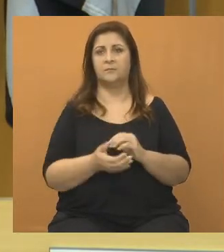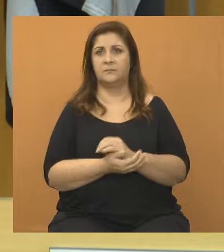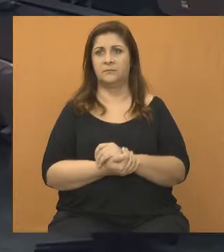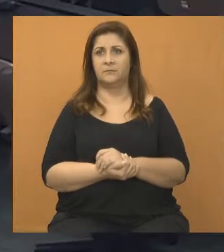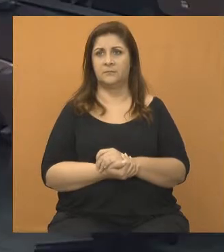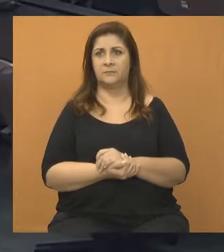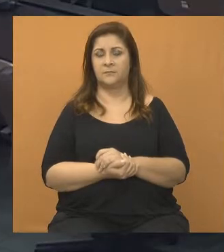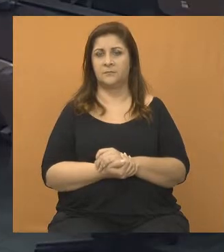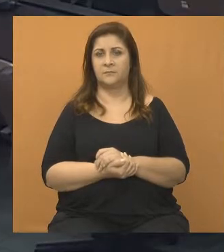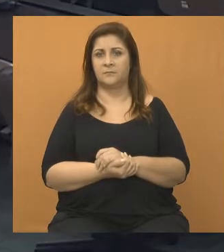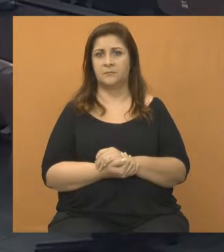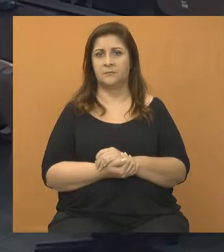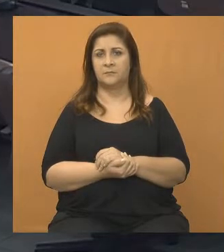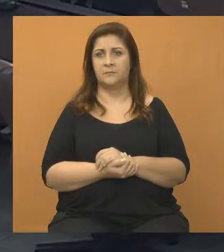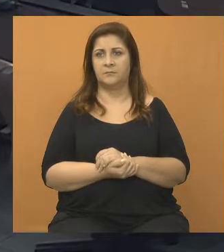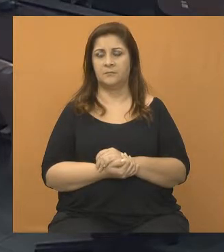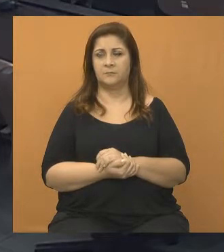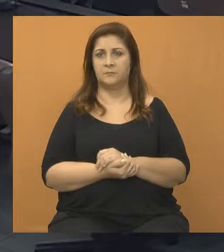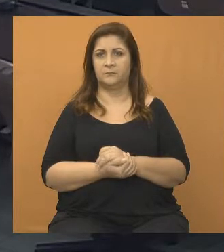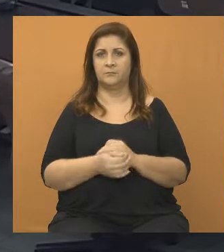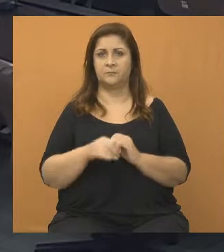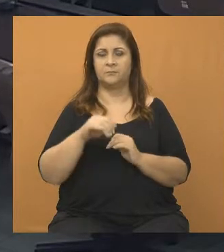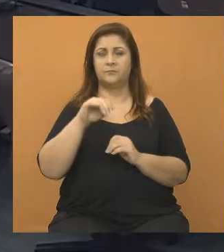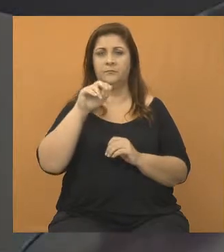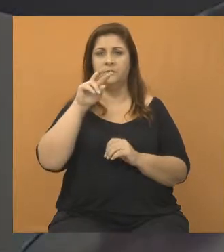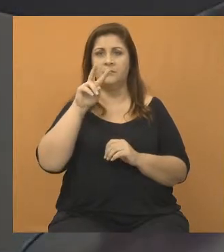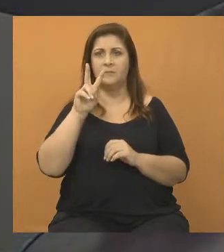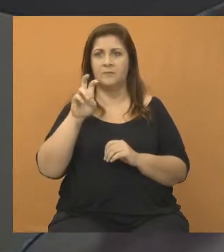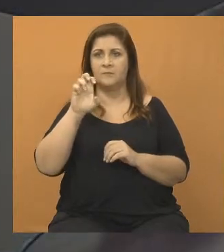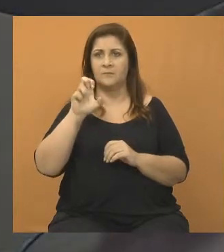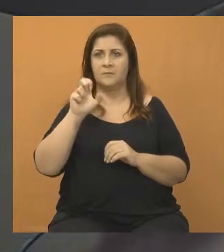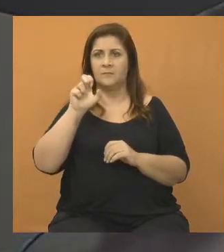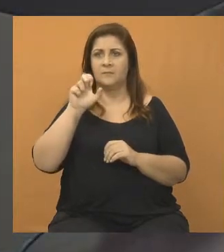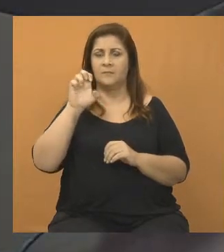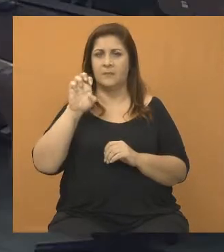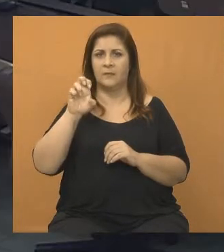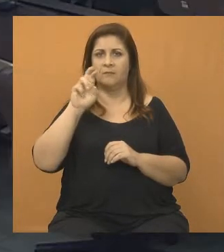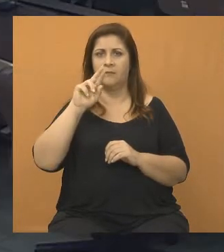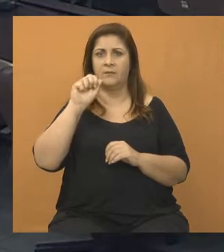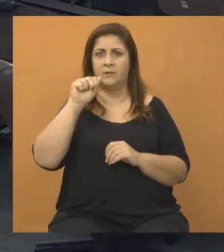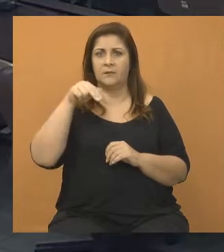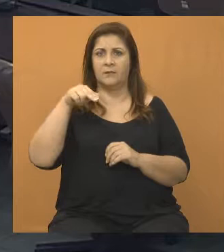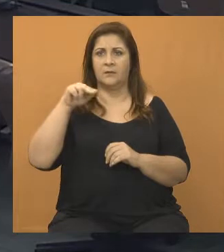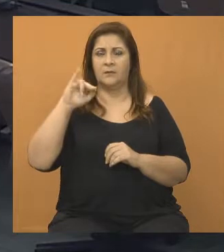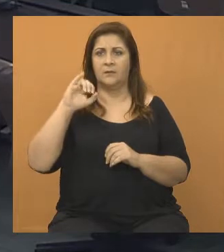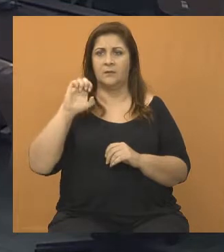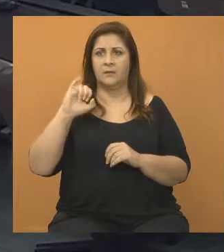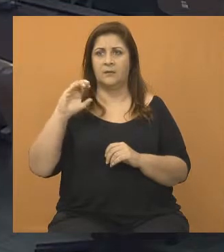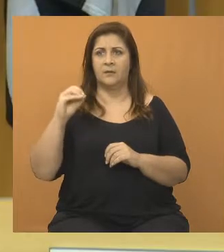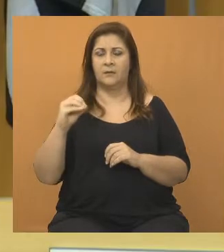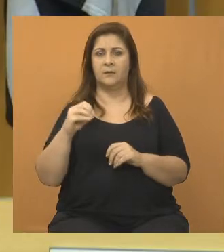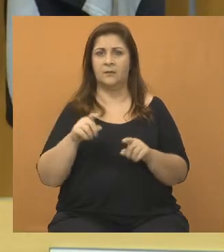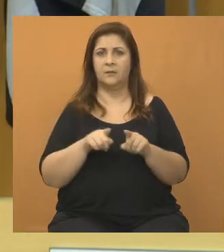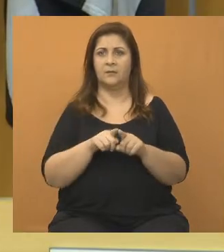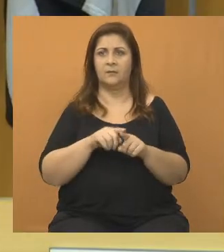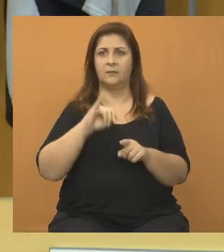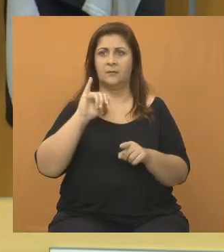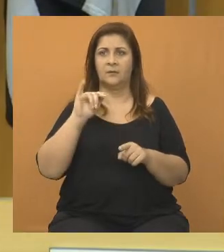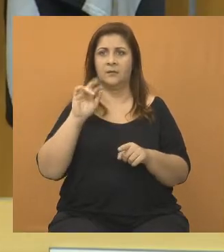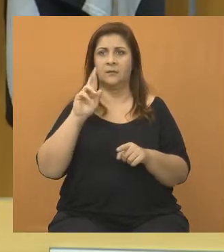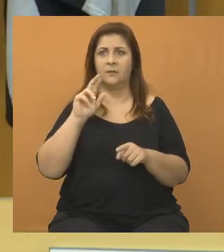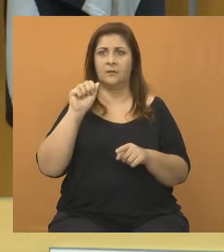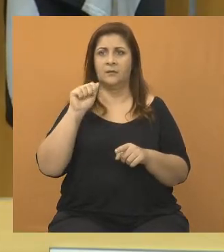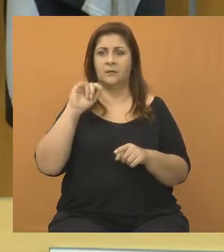Jardim Veranejal e Irajá, tem alguma melhoria para eles também? Tem, eu não achei aqui. Tem dentro dos serviços que